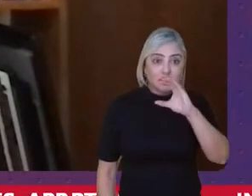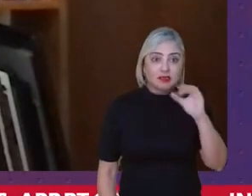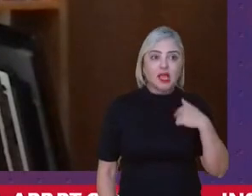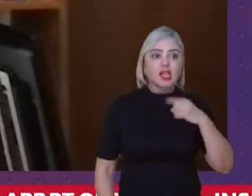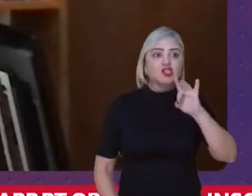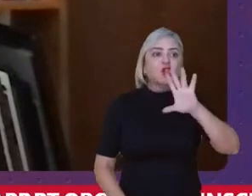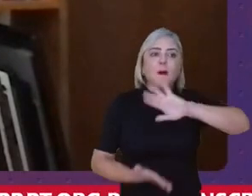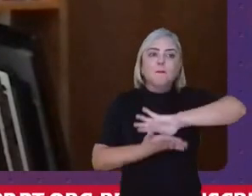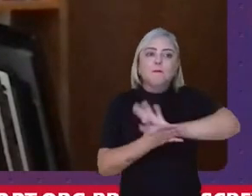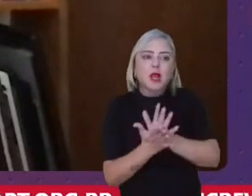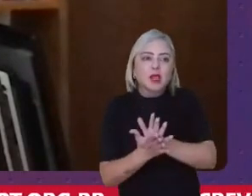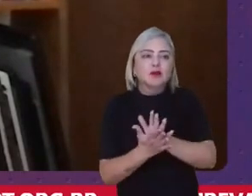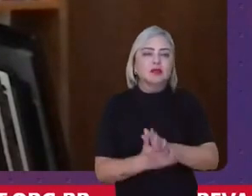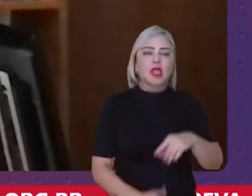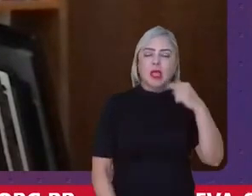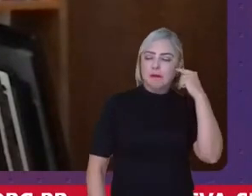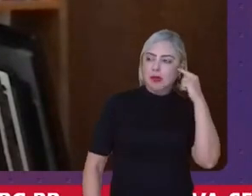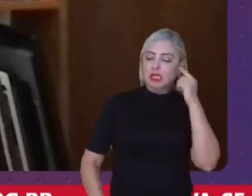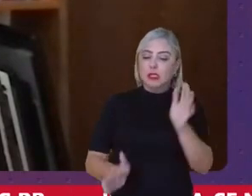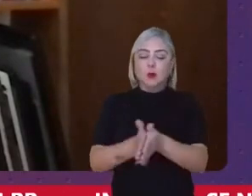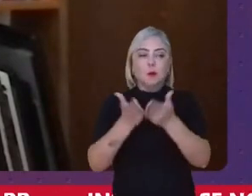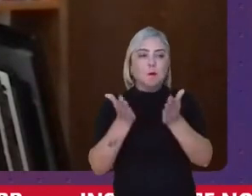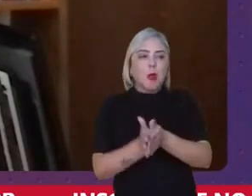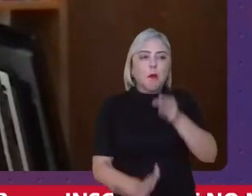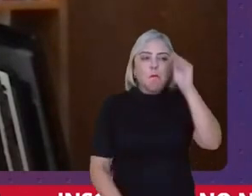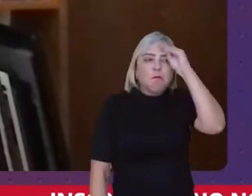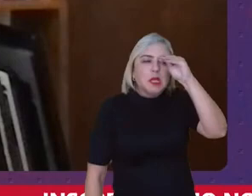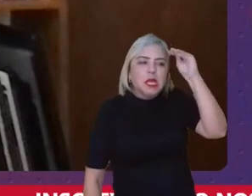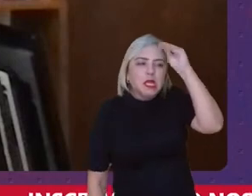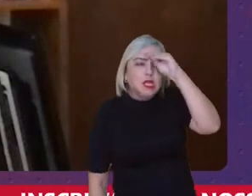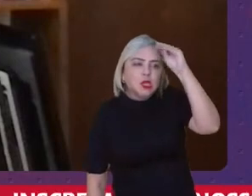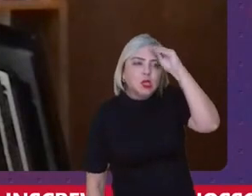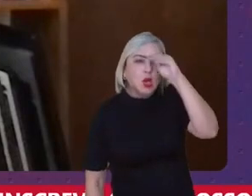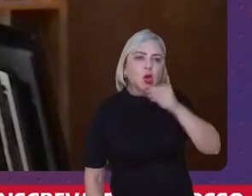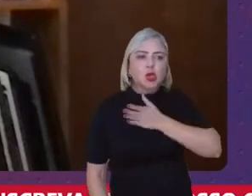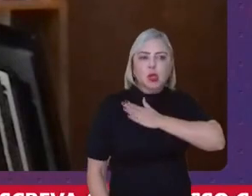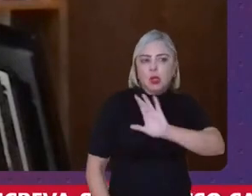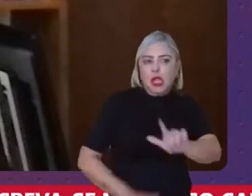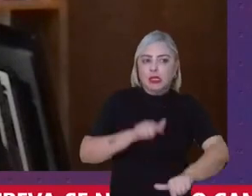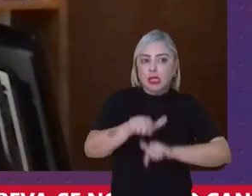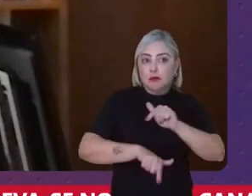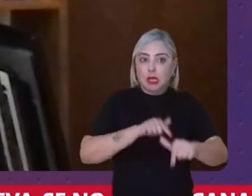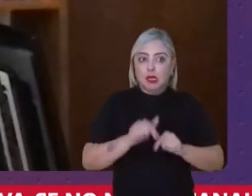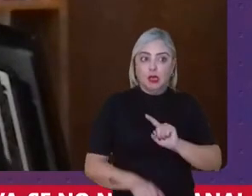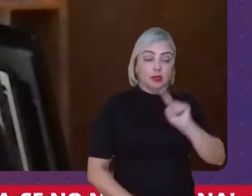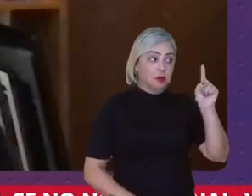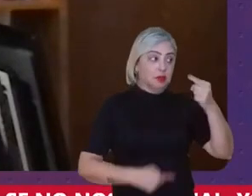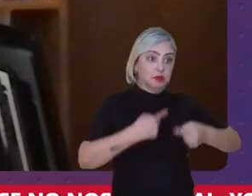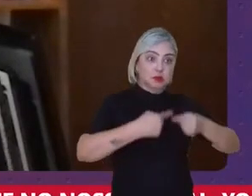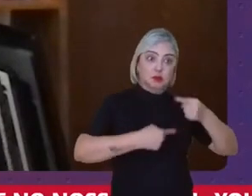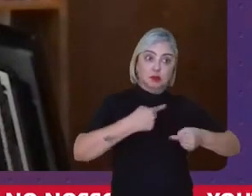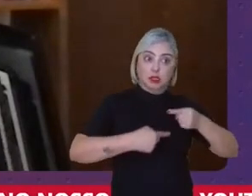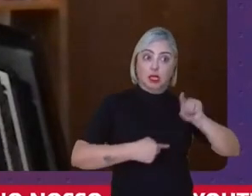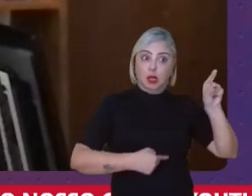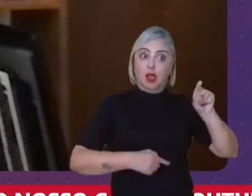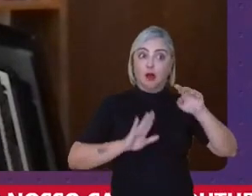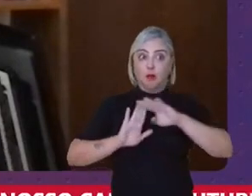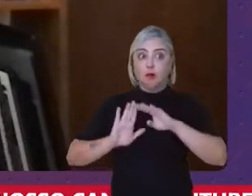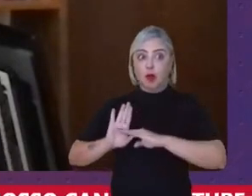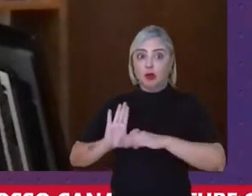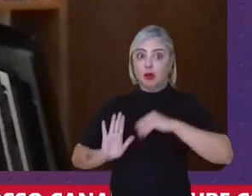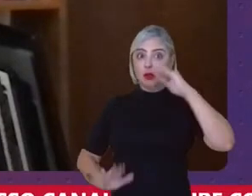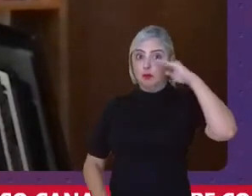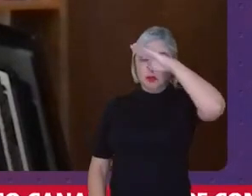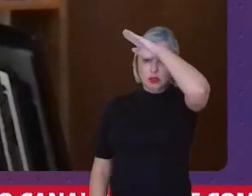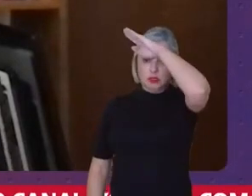só preconceito. Acha que o pobre é preguiçoso, né? E isso depois, quando a gente for discutir o programa do Bolsonaro, a gente vai ver que isso